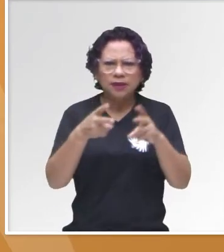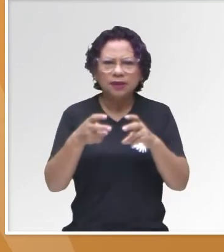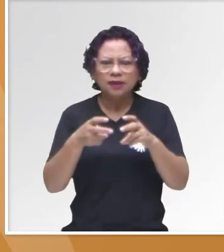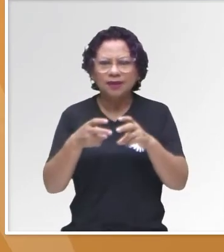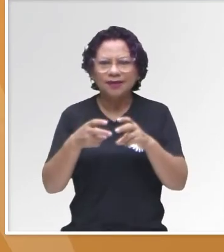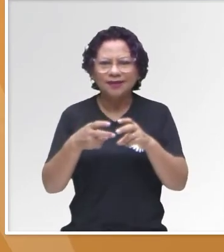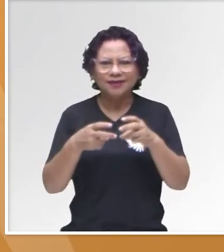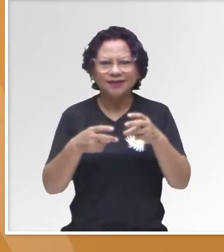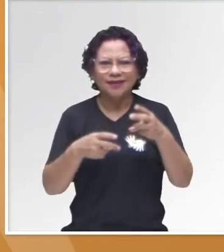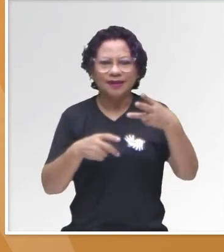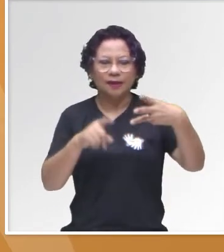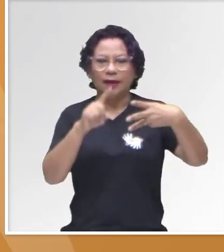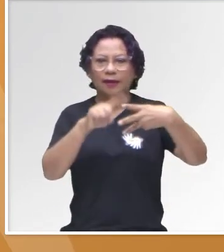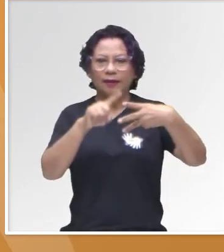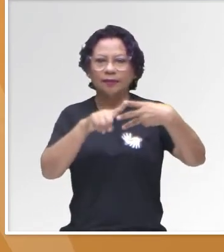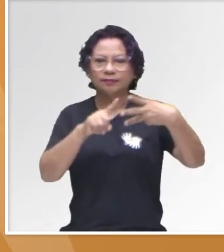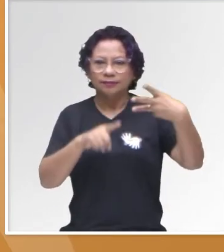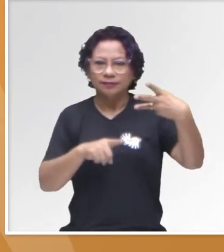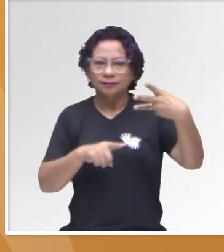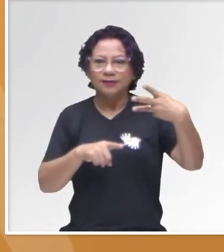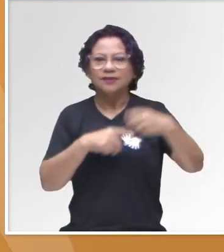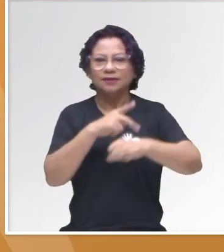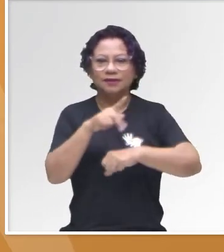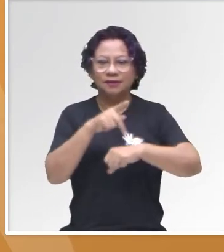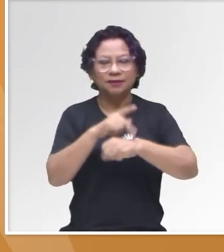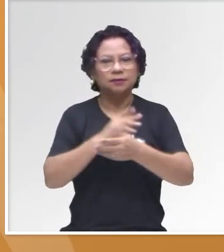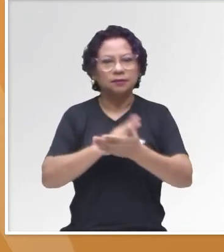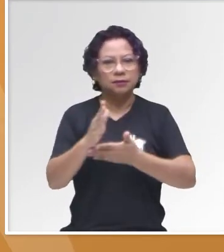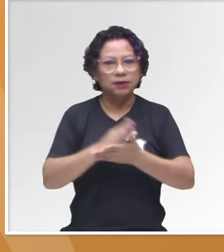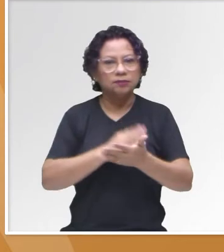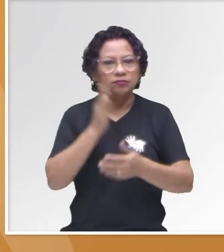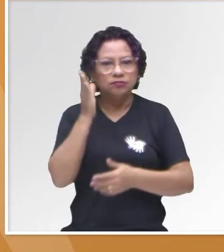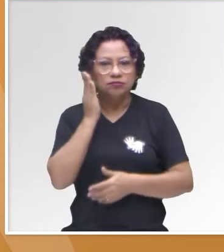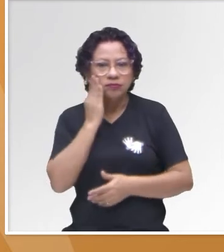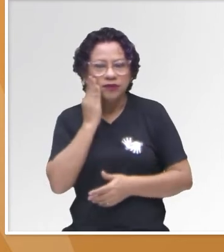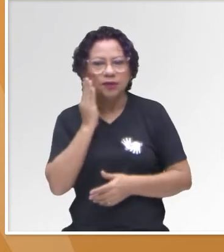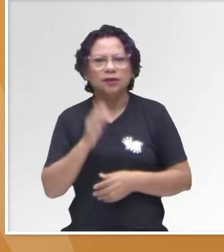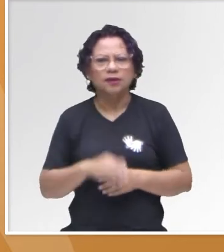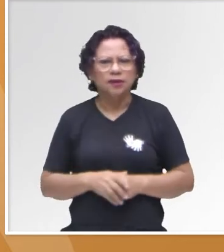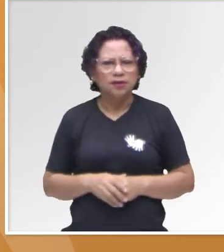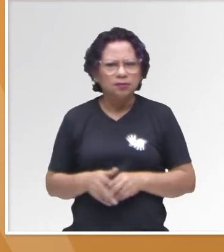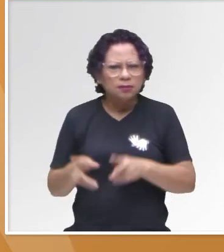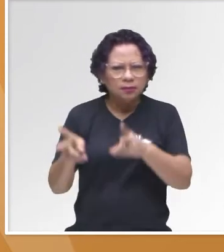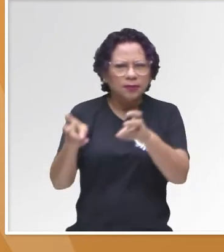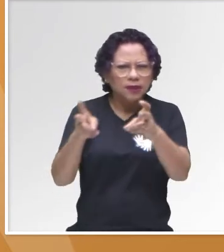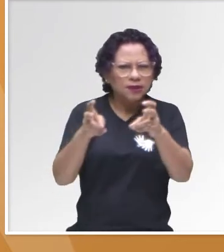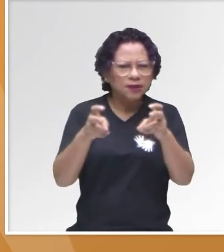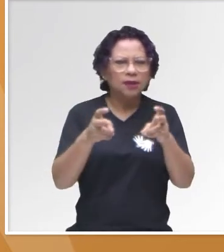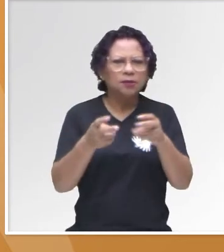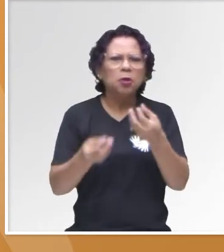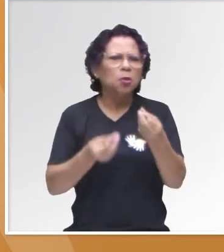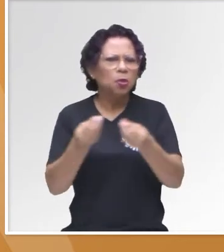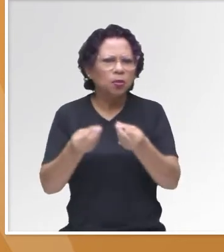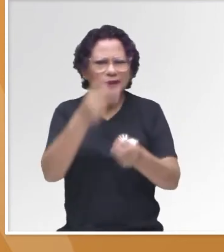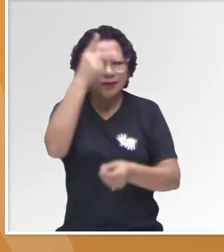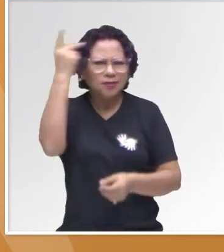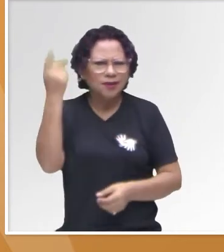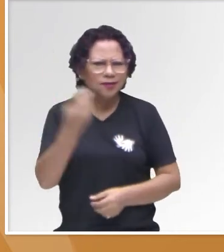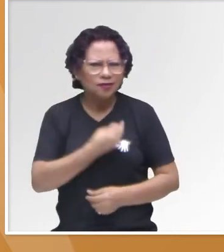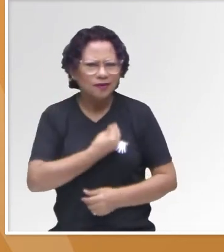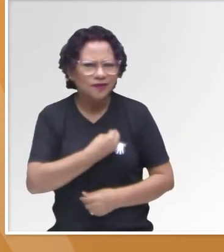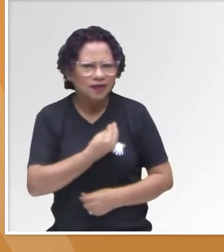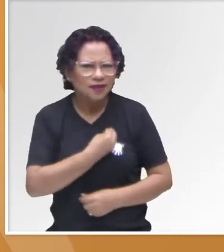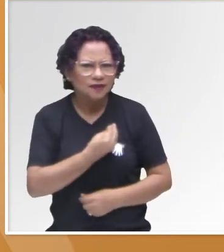um determinado país, a gente observa primeiramente o padrão de vida, né? Como é que se encontra o padrão de vida